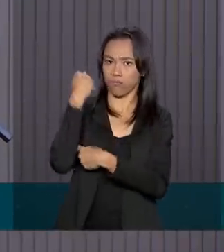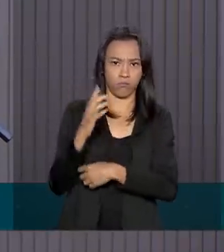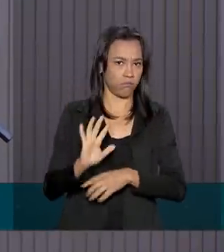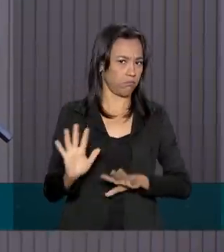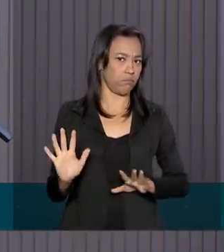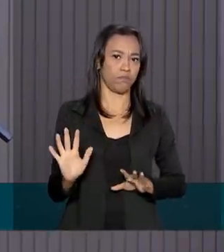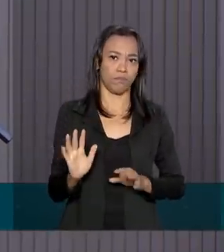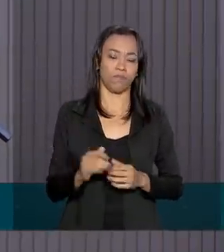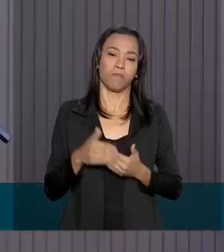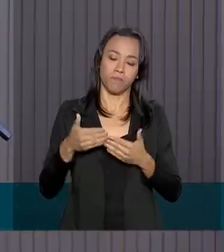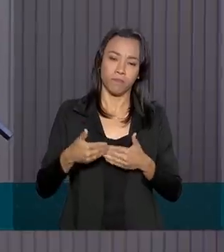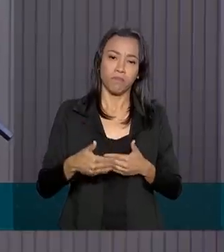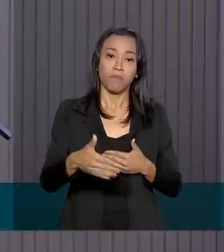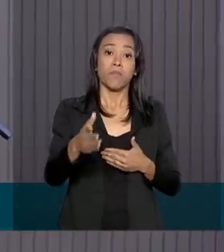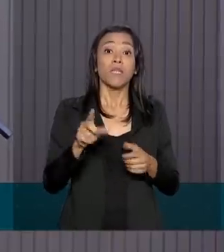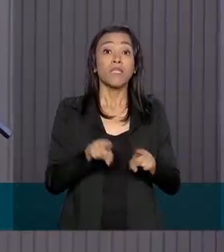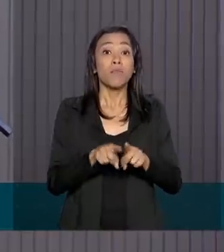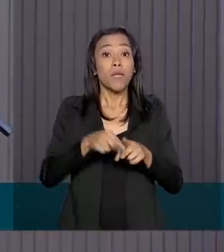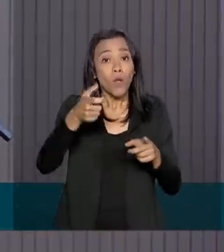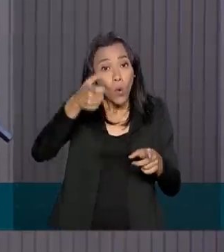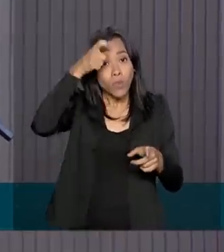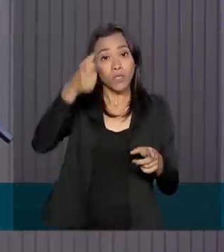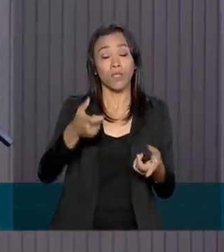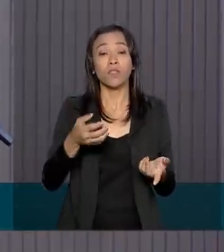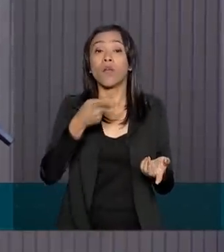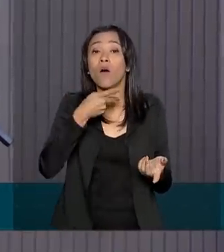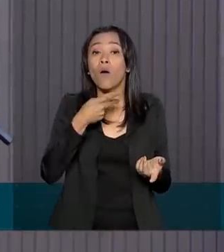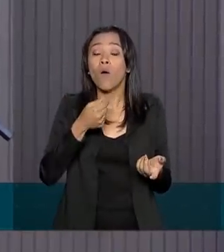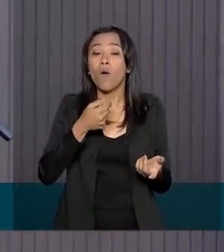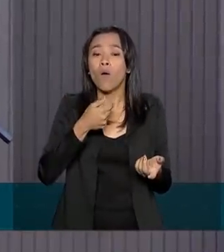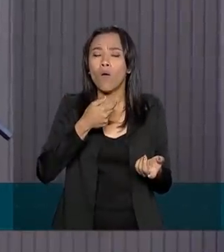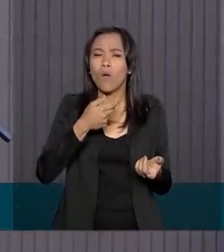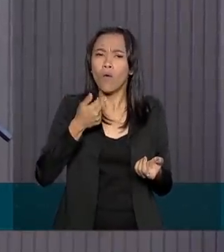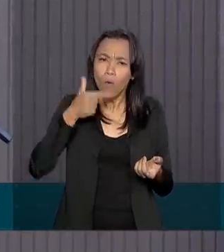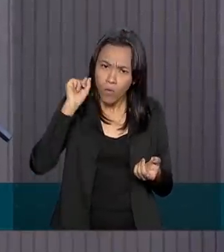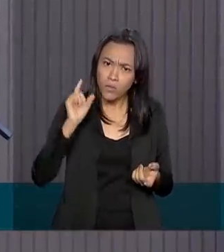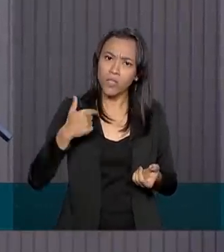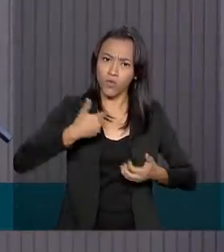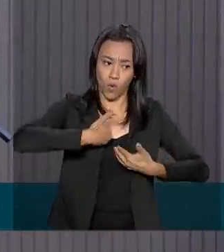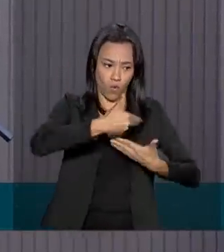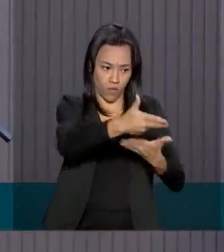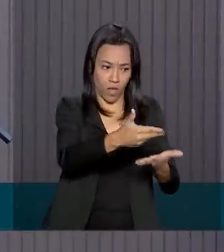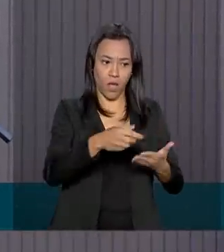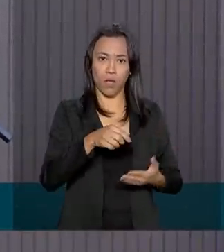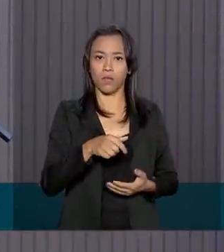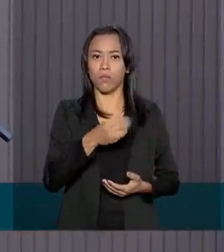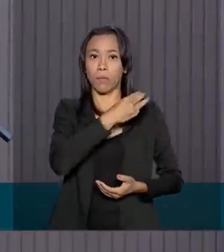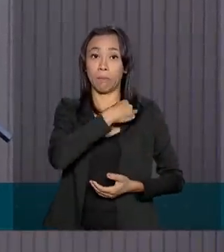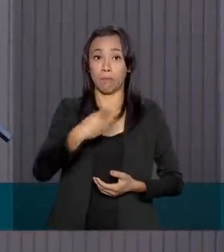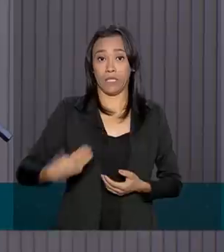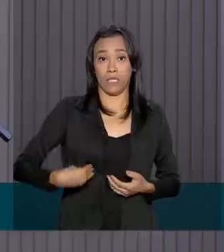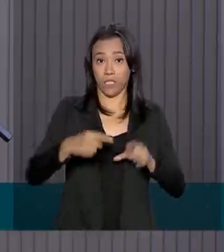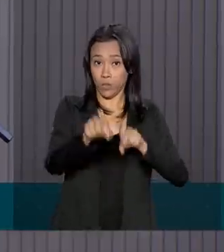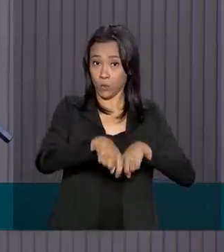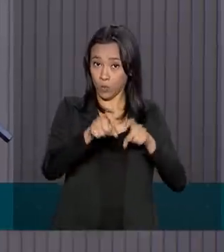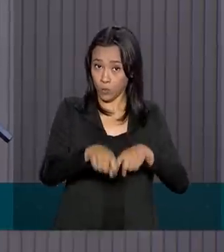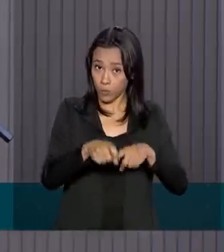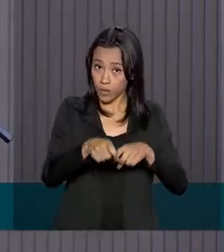E por coincidência, no dia de ontem, eu fui convidado pela ministra da Agricultura, Tereza